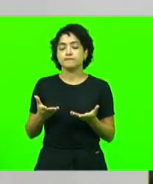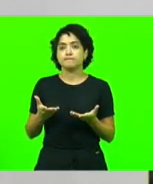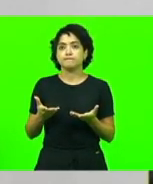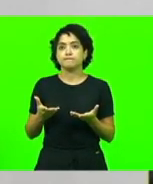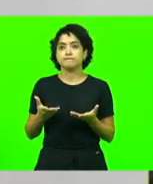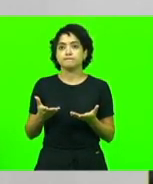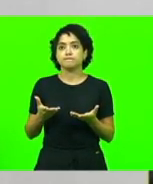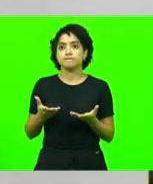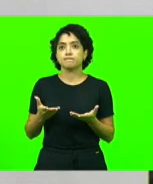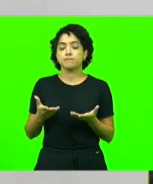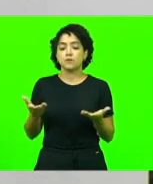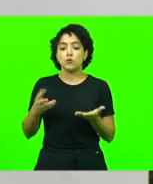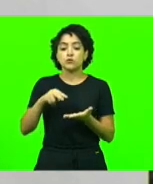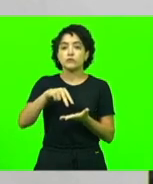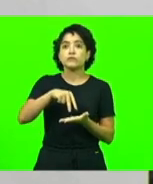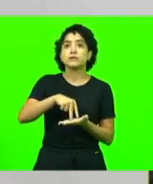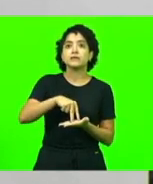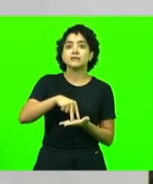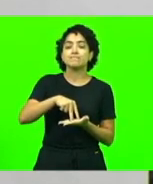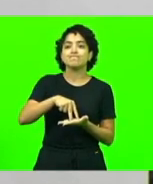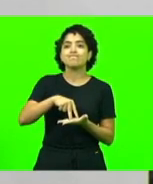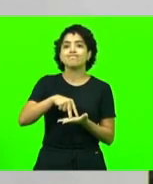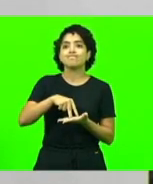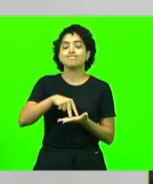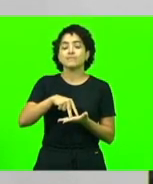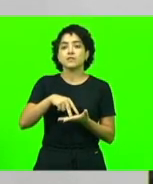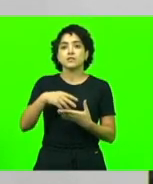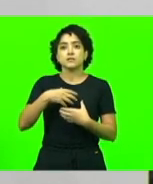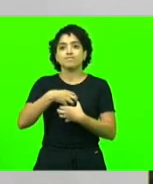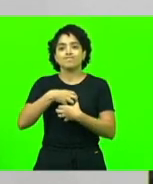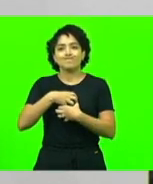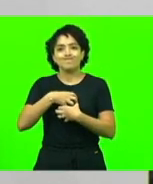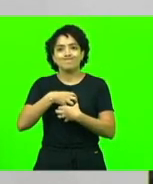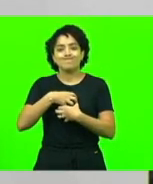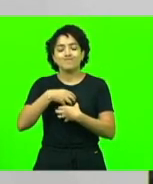eu queria vir de luto,